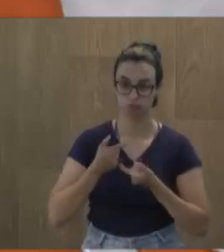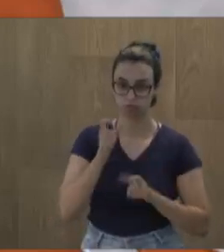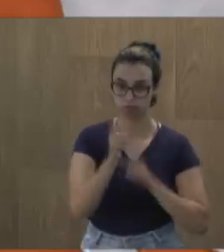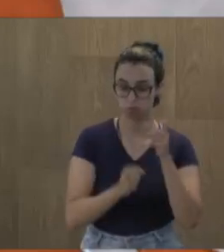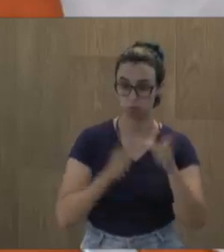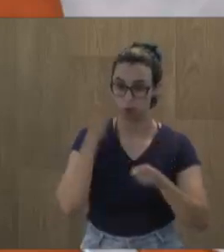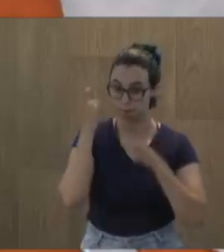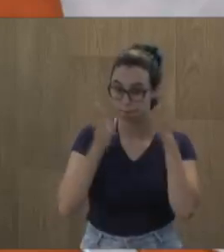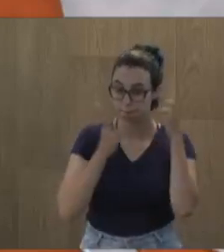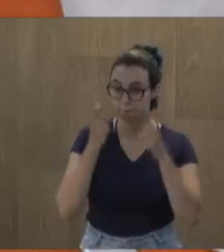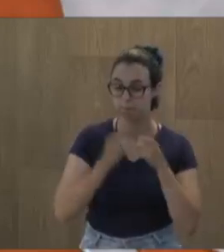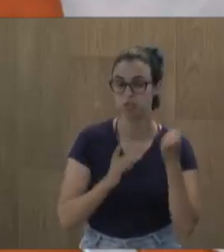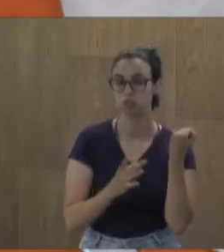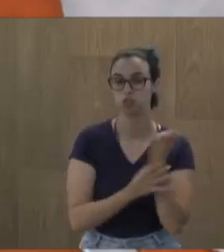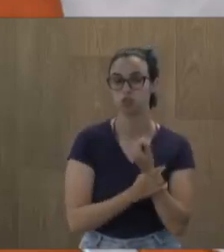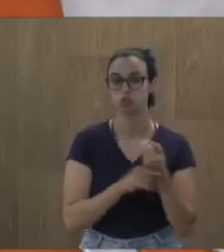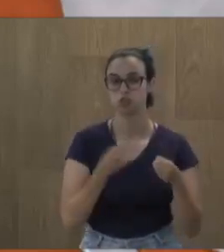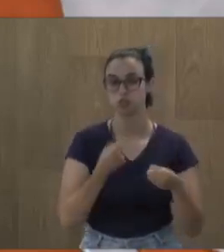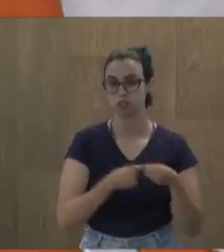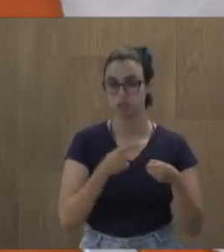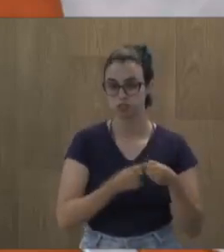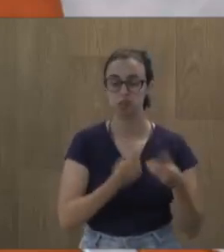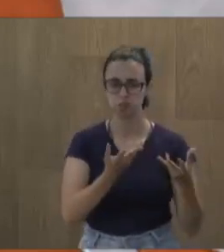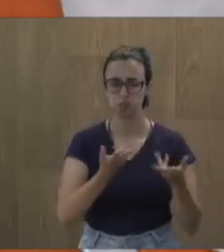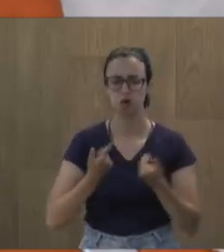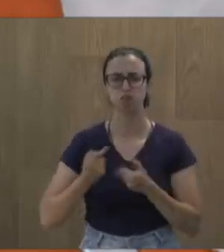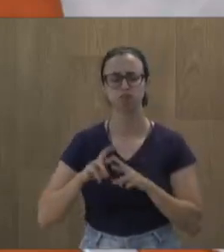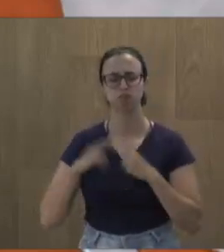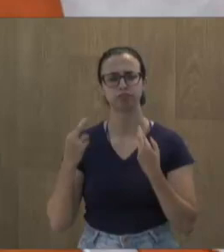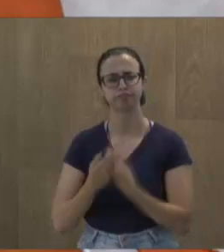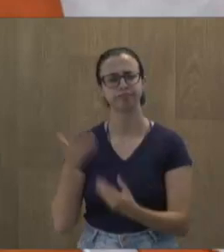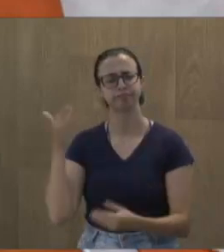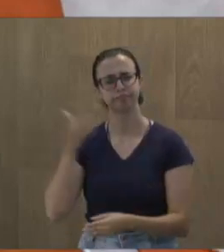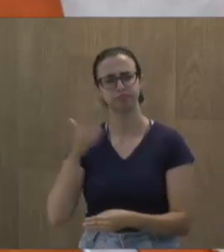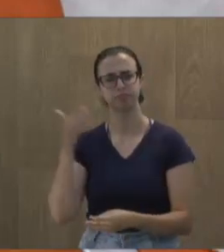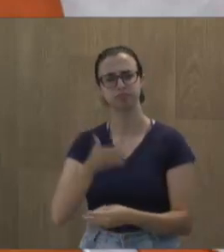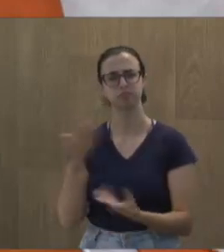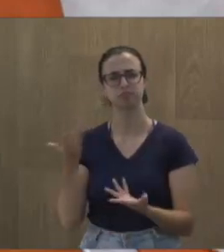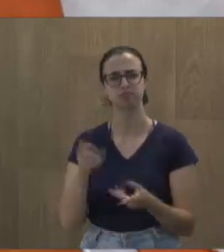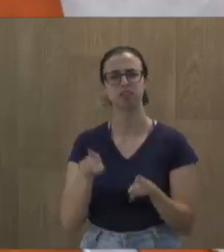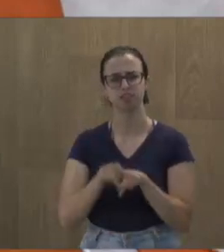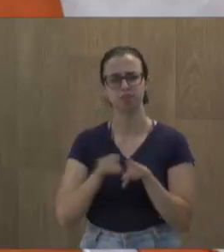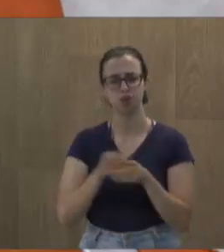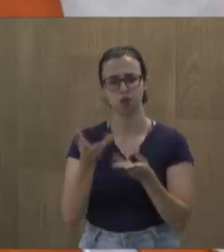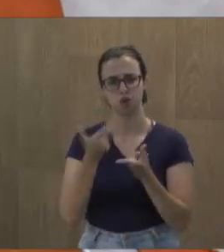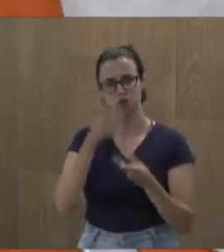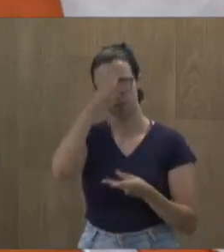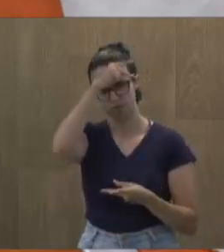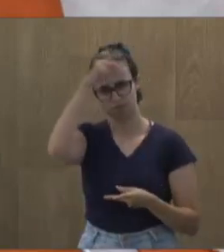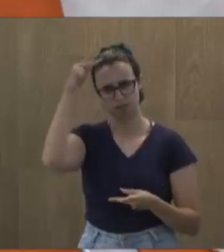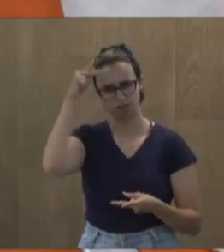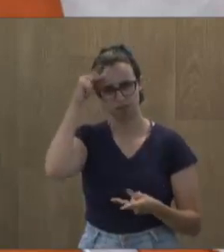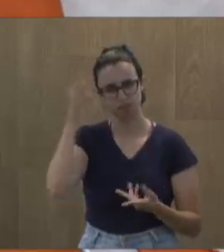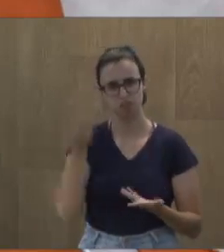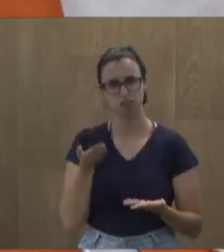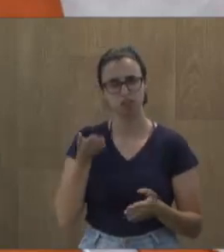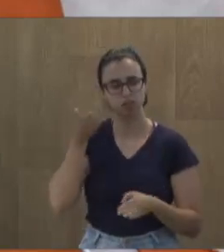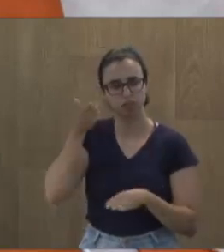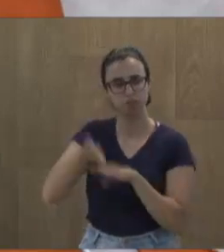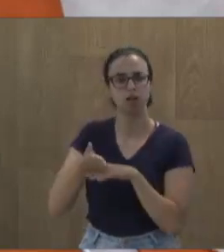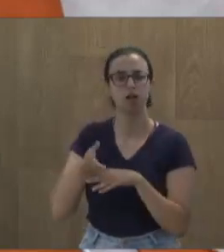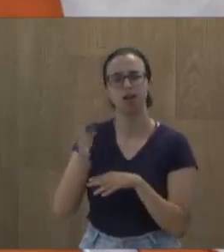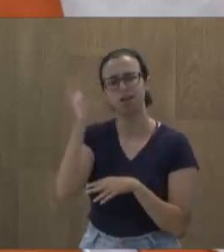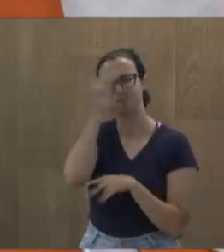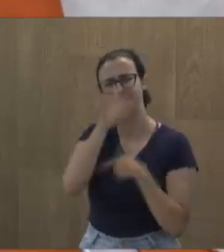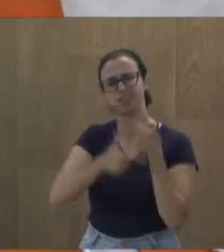e também o prefeito a estar lá para o senhor aprender a trabalhar professora Aprendeu o que que é uma guarda municipal e